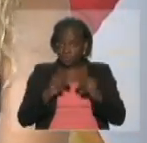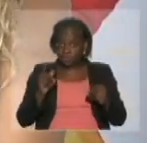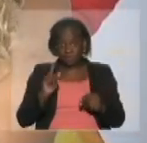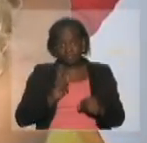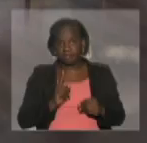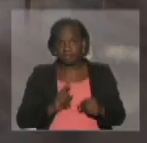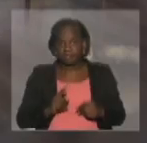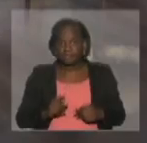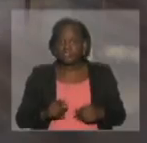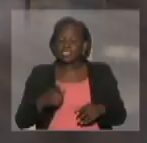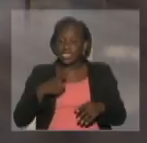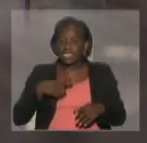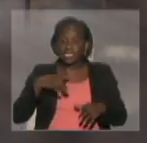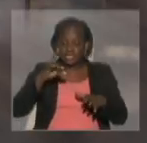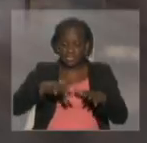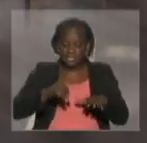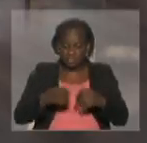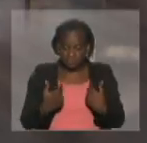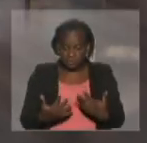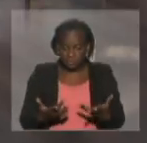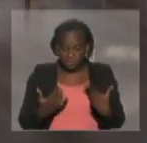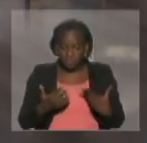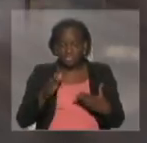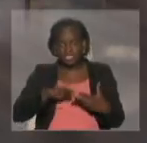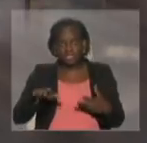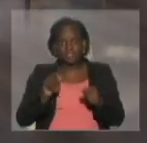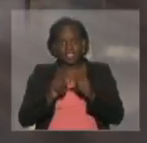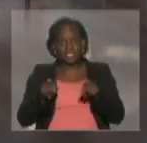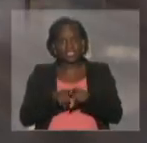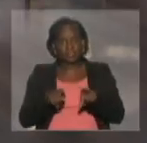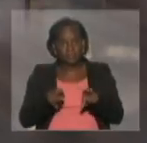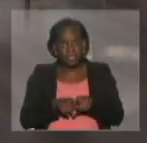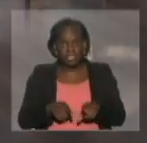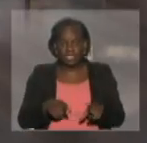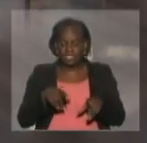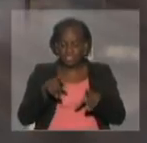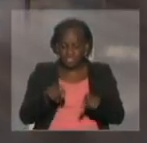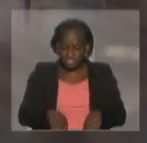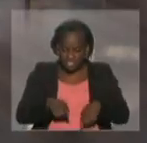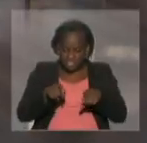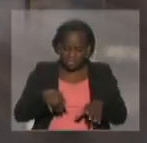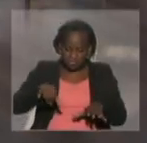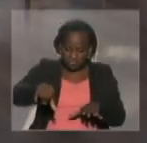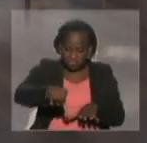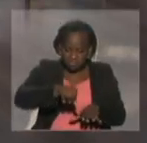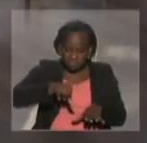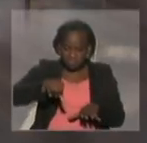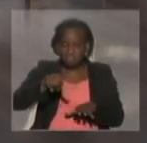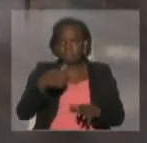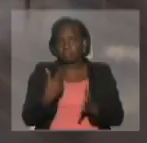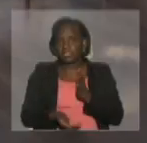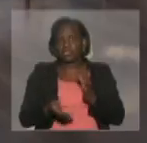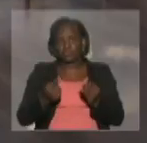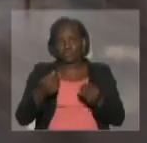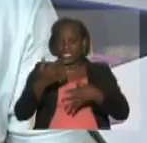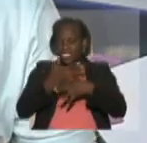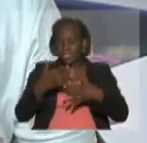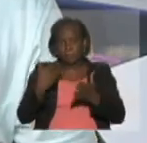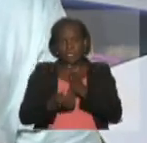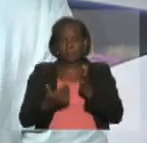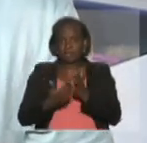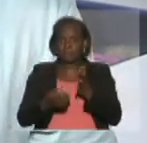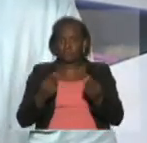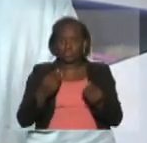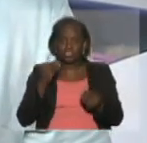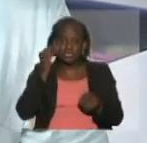né? Dele plantar, né? A criança talvez plantar também, cultivar. A gente perdeu muito, na cidade grande a gente perde muito